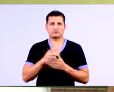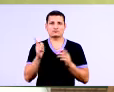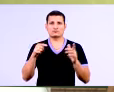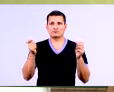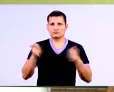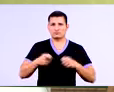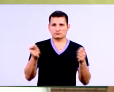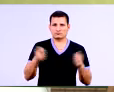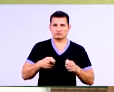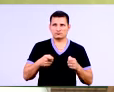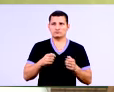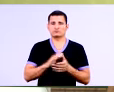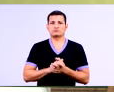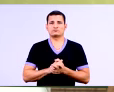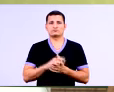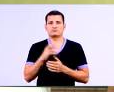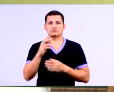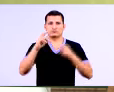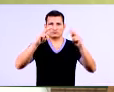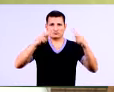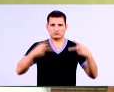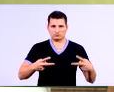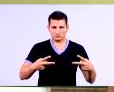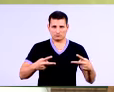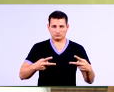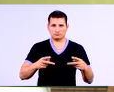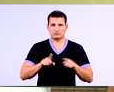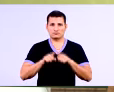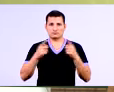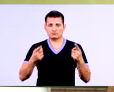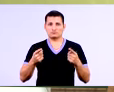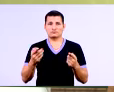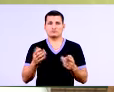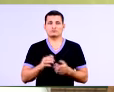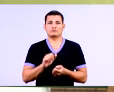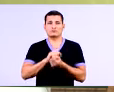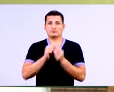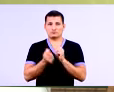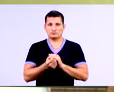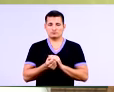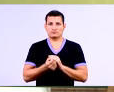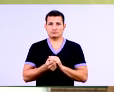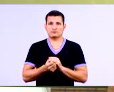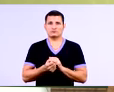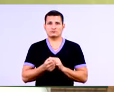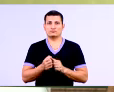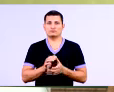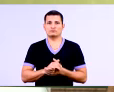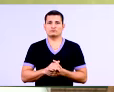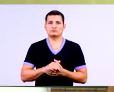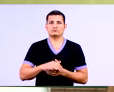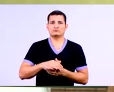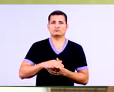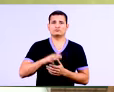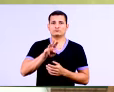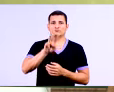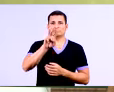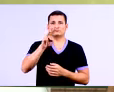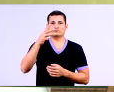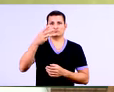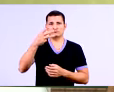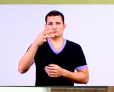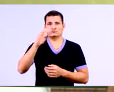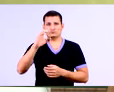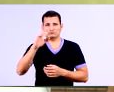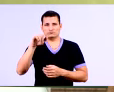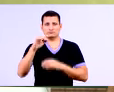possível fazer via HTML, mas a gente vai conhecer que o adequado mesmo, o recomendado pela W3C, que é a